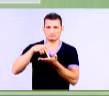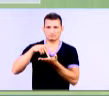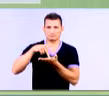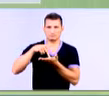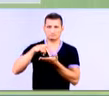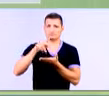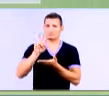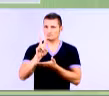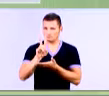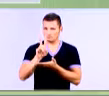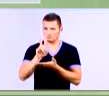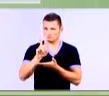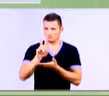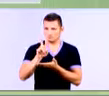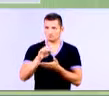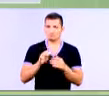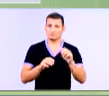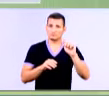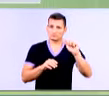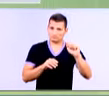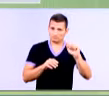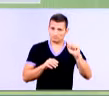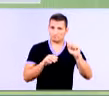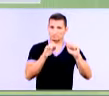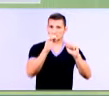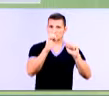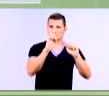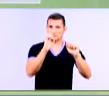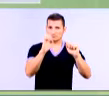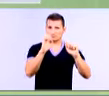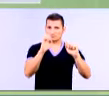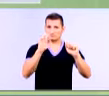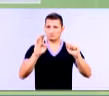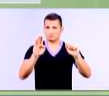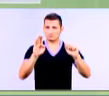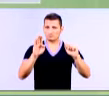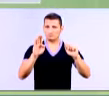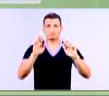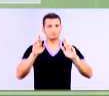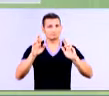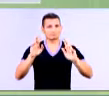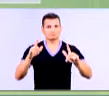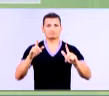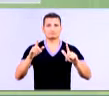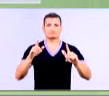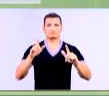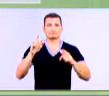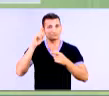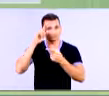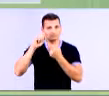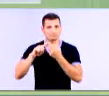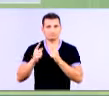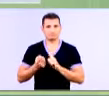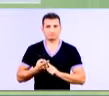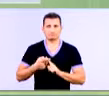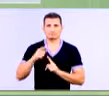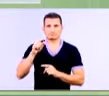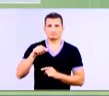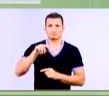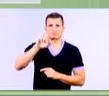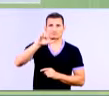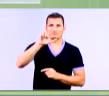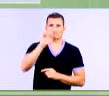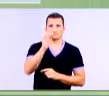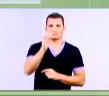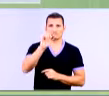B são outras expressões lógicas ou tipo booleano, né? Isso aqui é lógico, isso aqui é lógico. Então A só pode ser